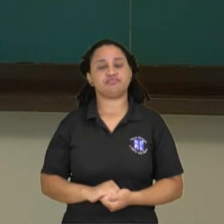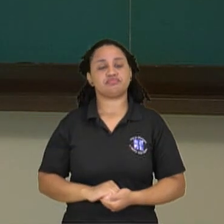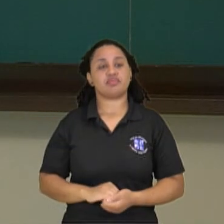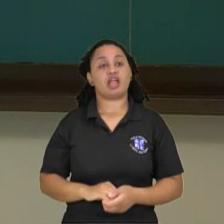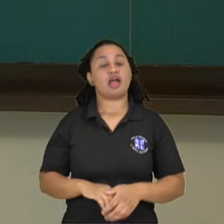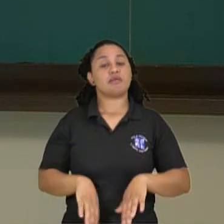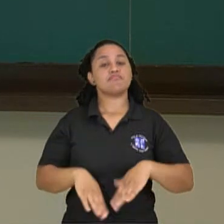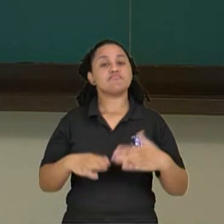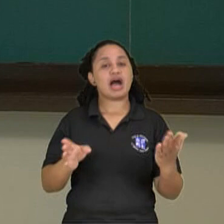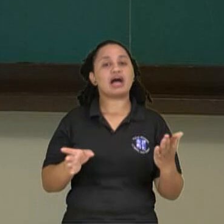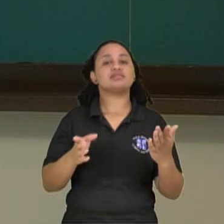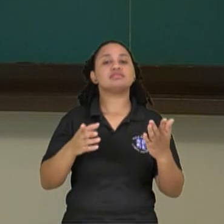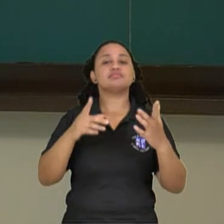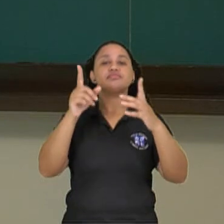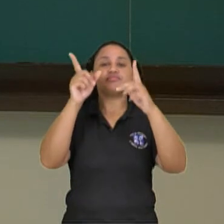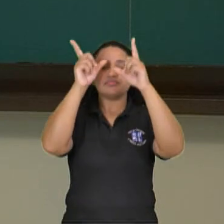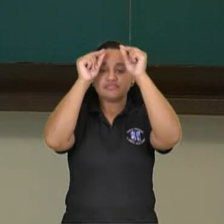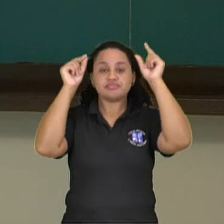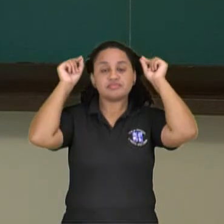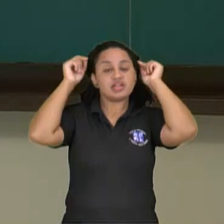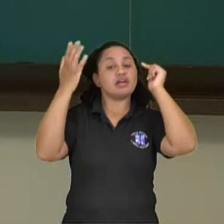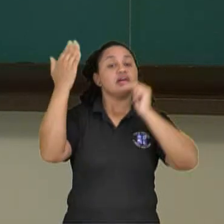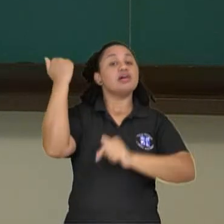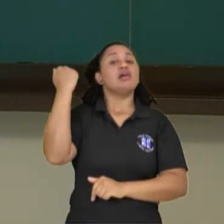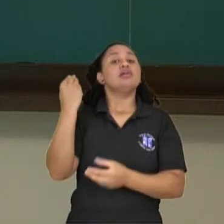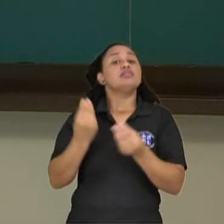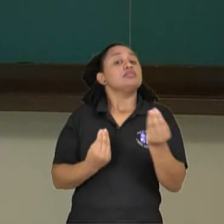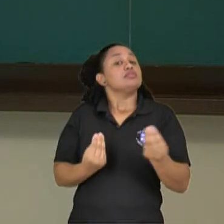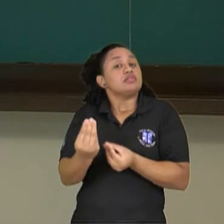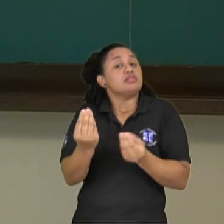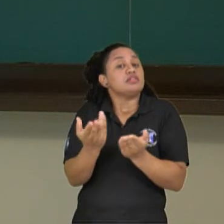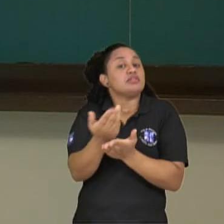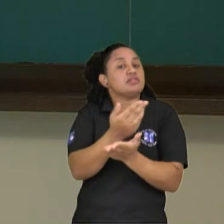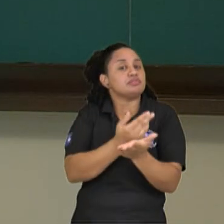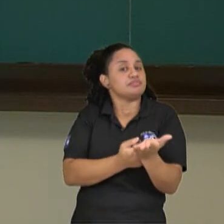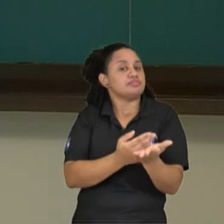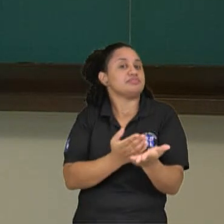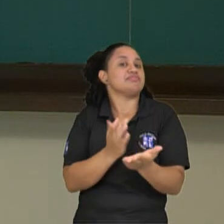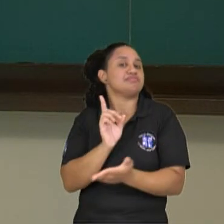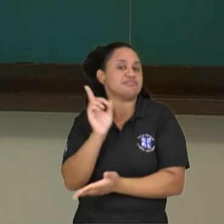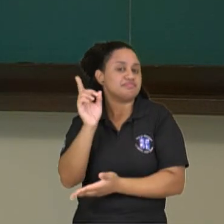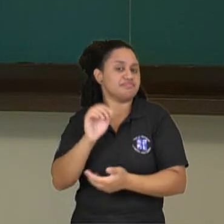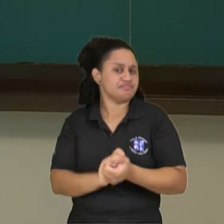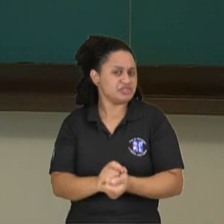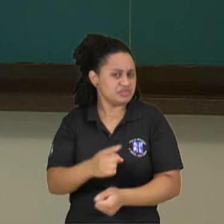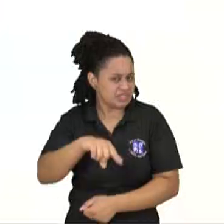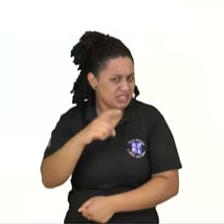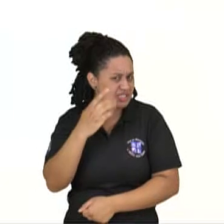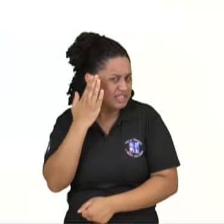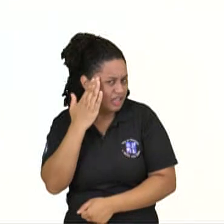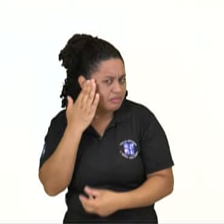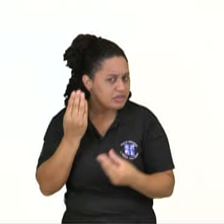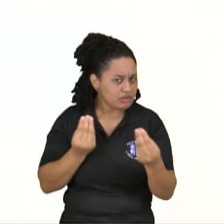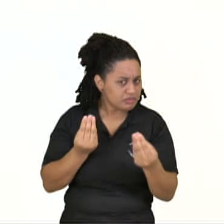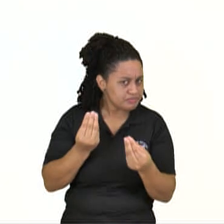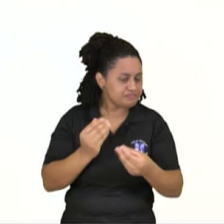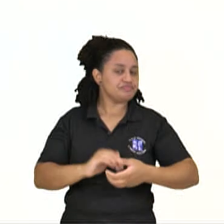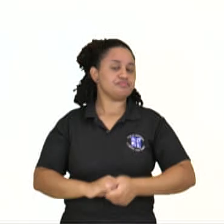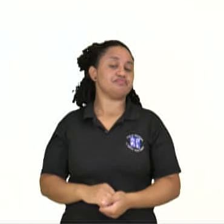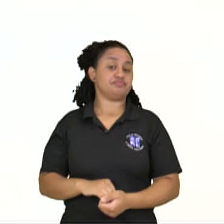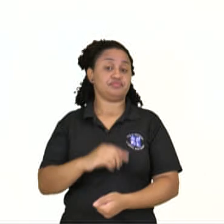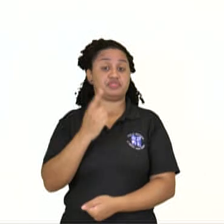Como assim? Para eles, a ideia então de um suporte físico é aquilo que vai abrigar,